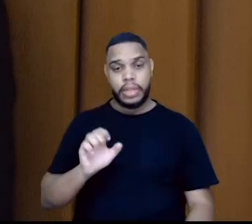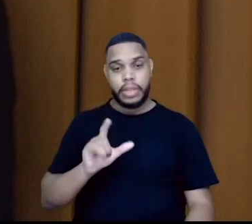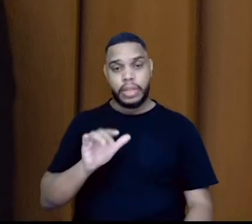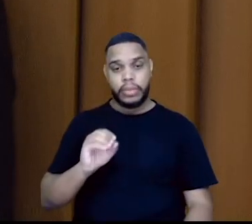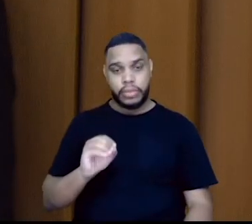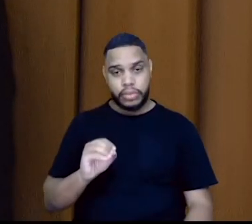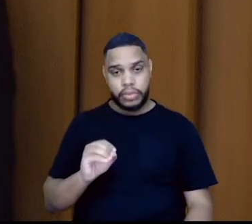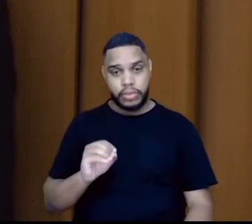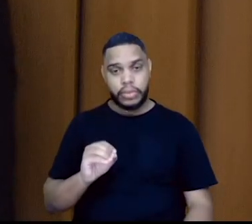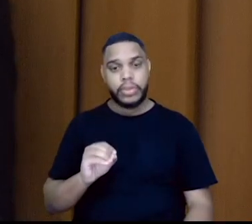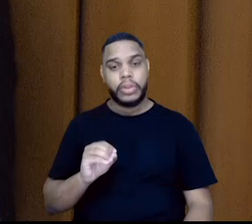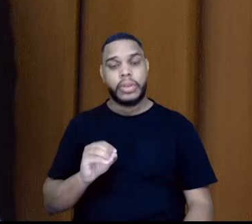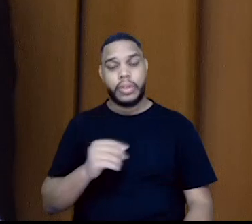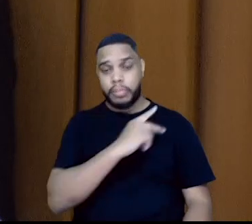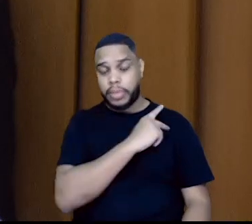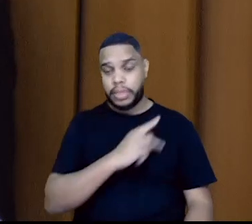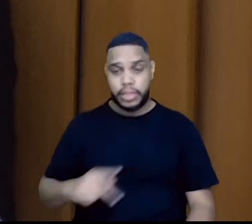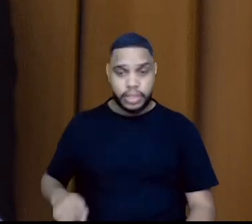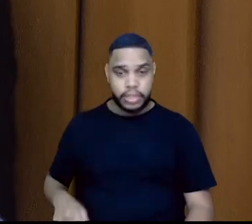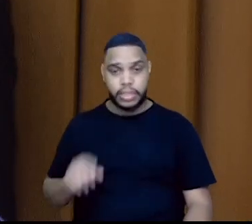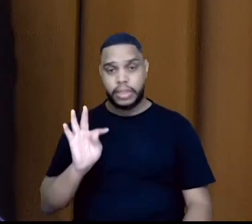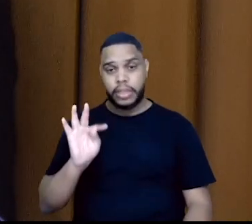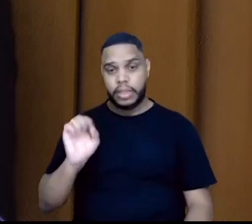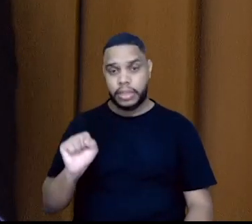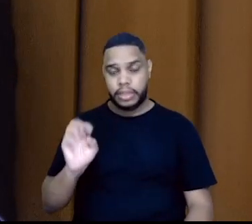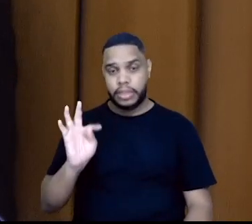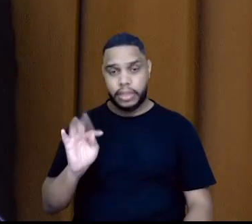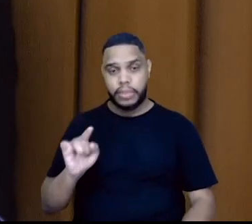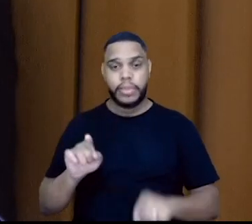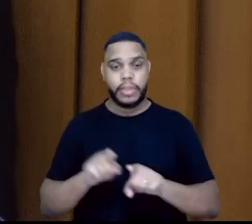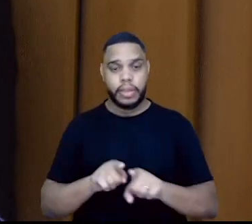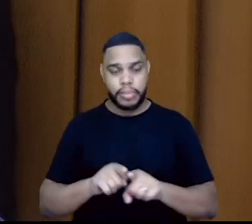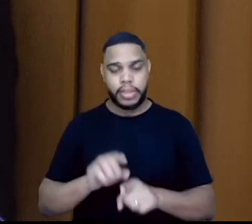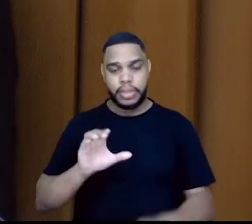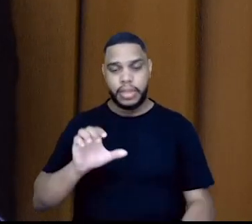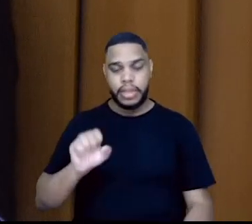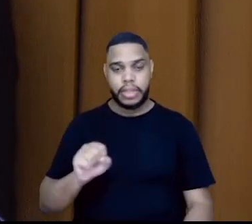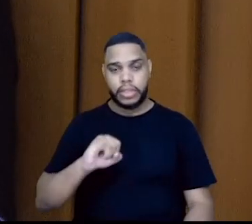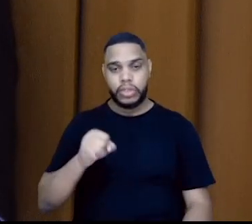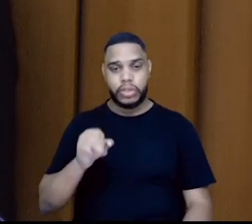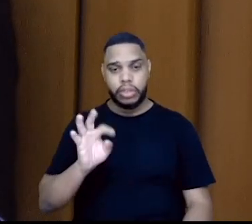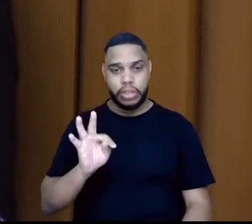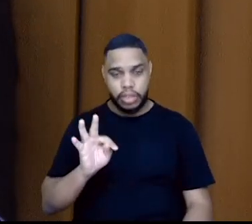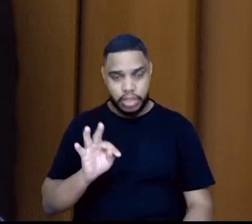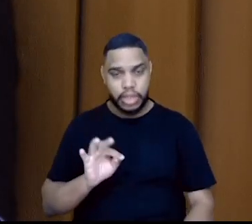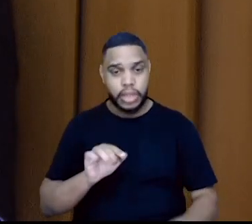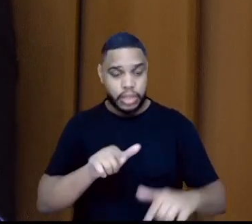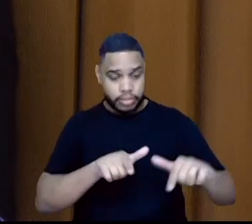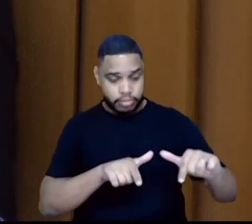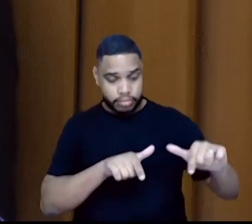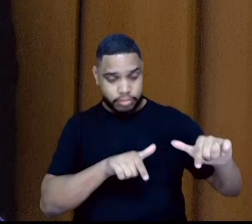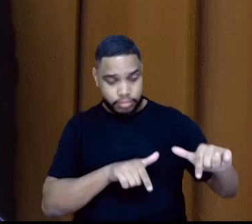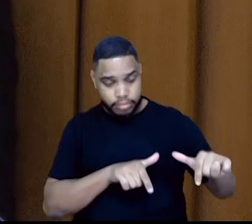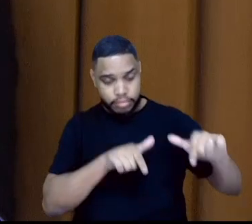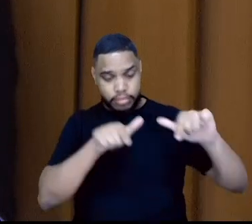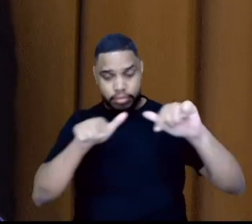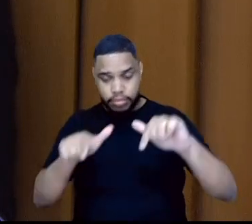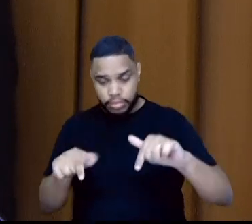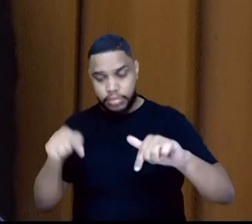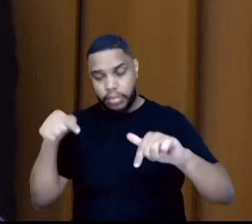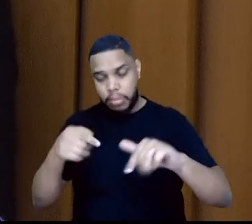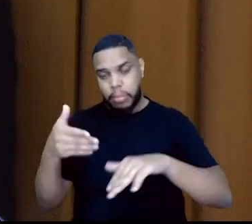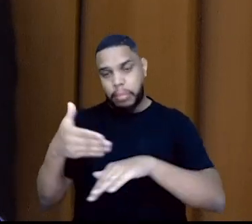Corrêa, presidente do TST e do CSJT, fará a entrega do certificado de participação